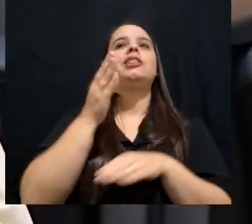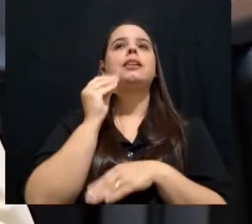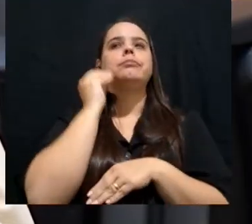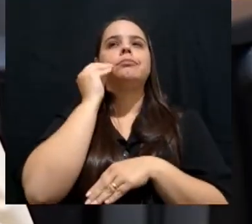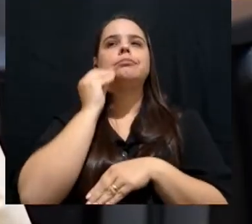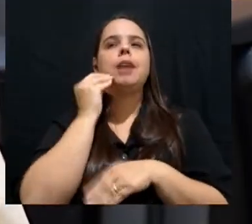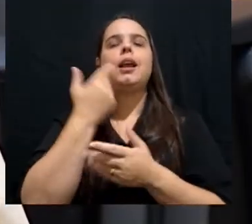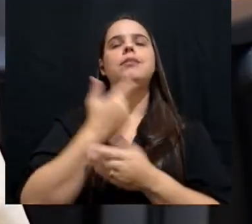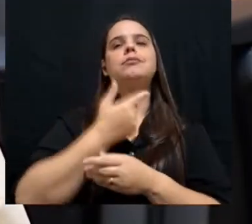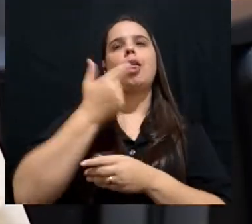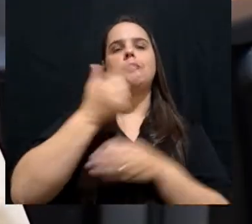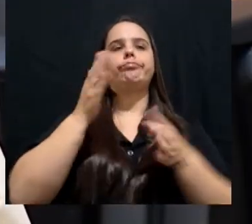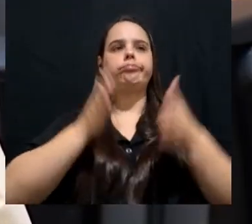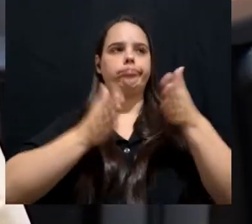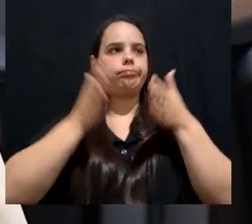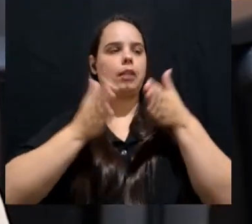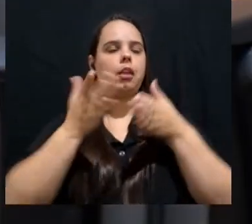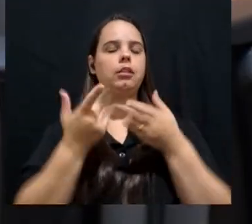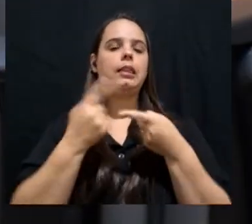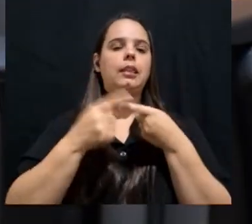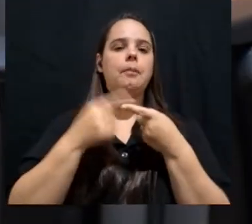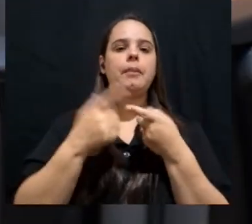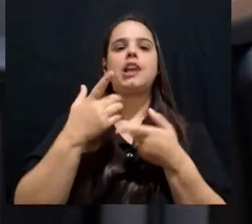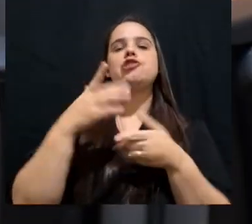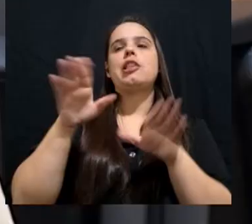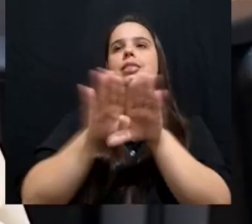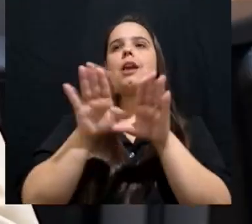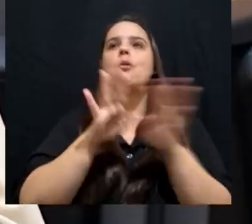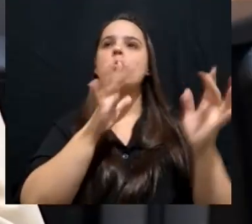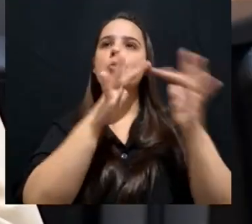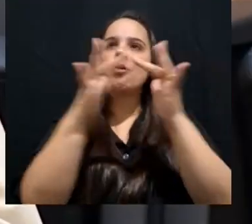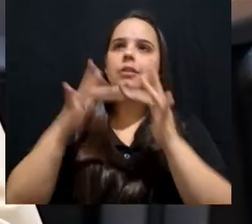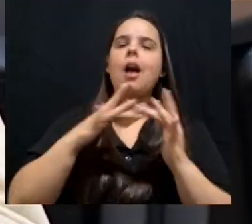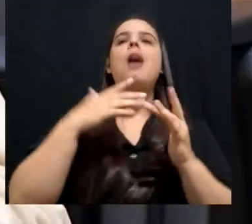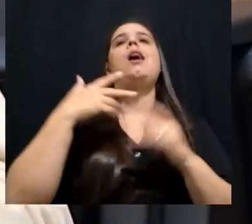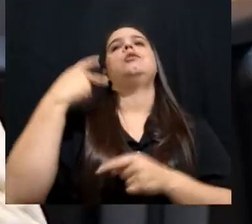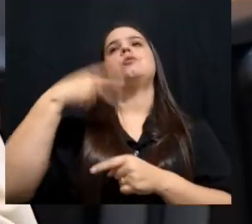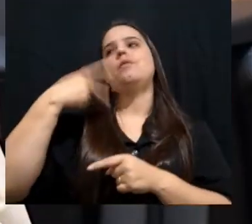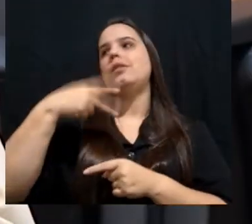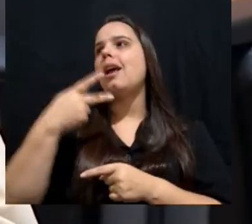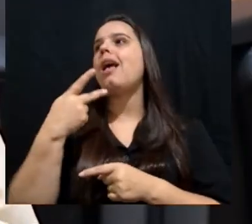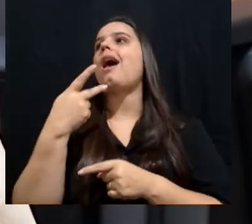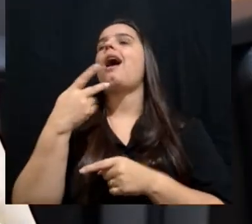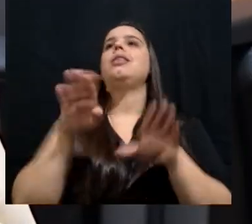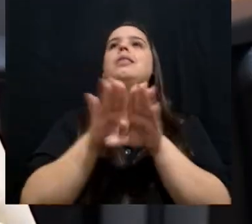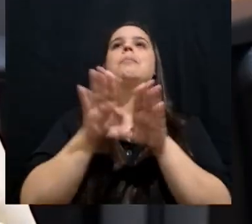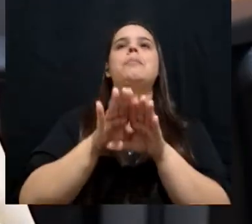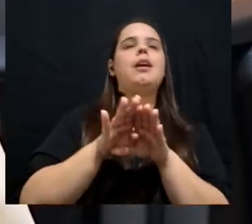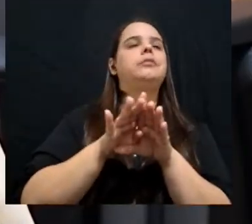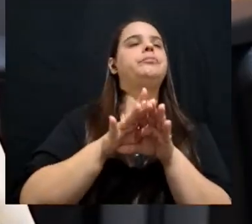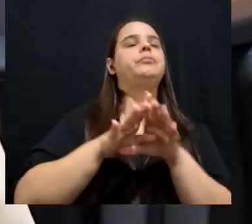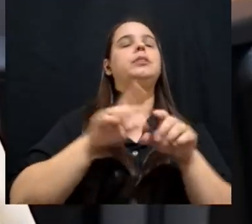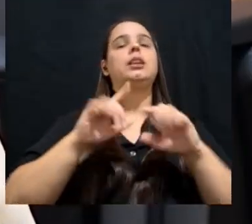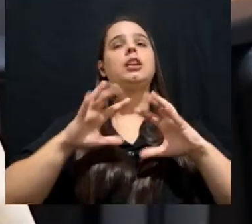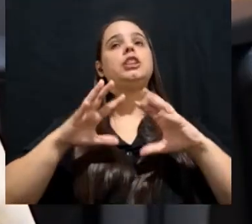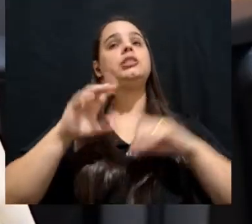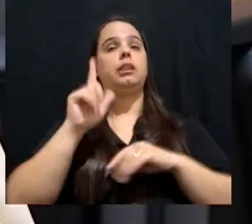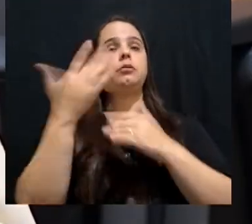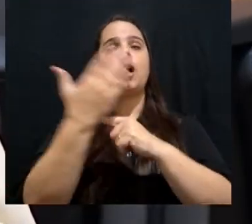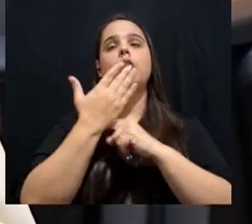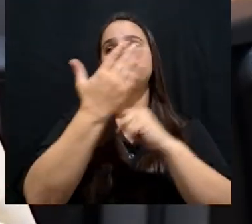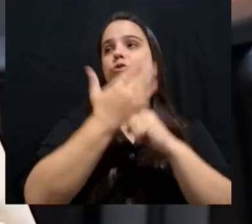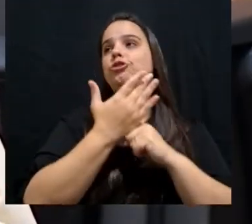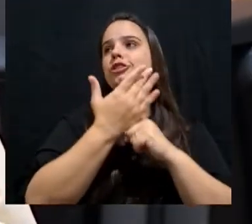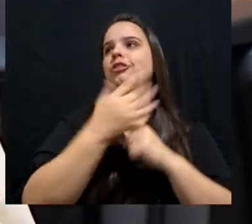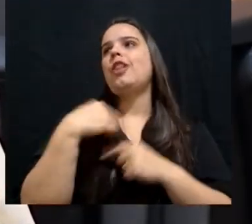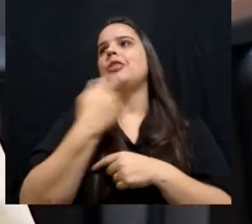né, maior também com os deputados federais, governador, deputados estaduais, isso tem ajudado a gente ser mais efetivo